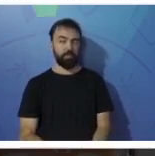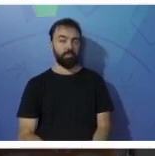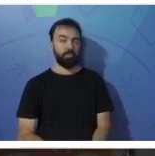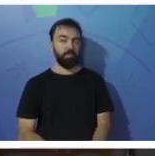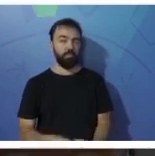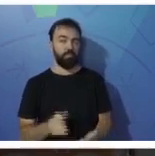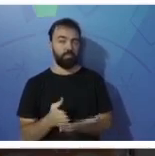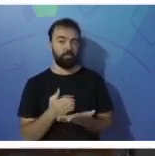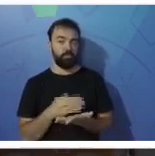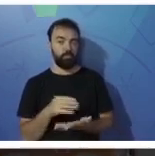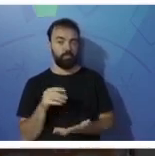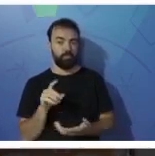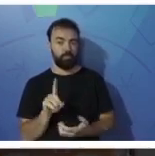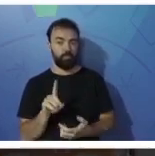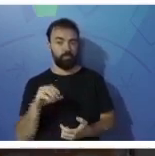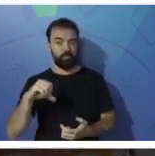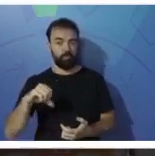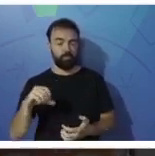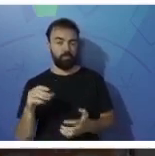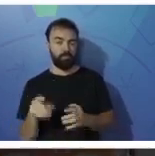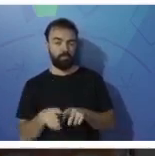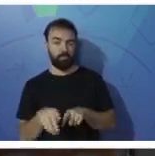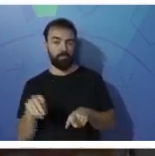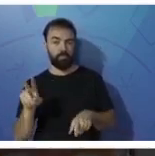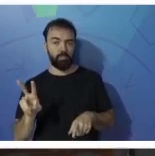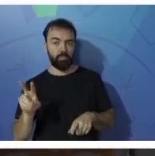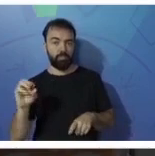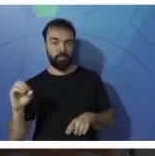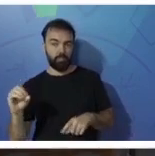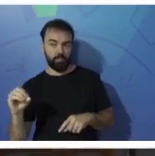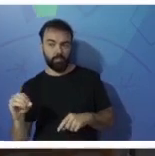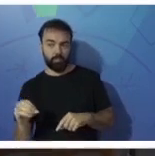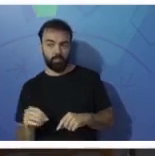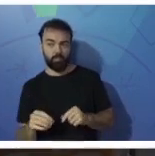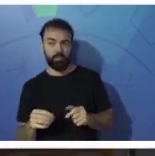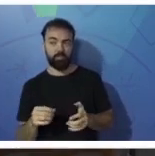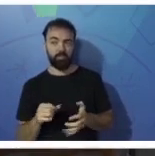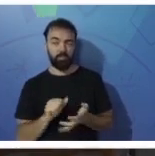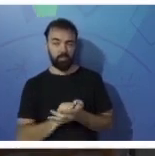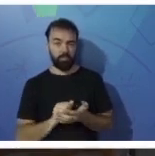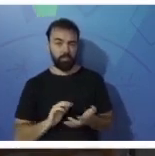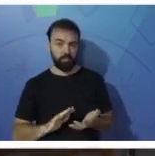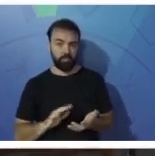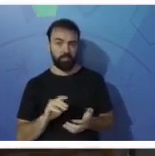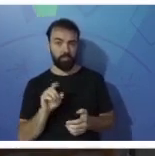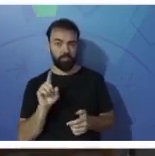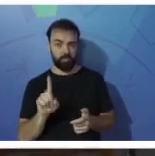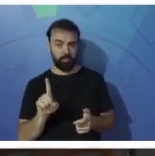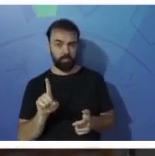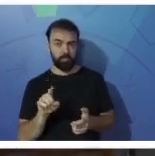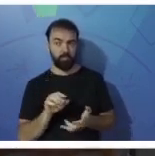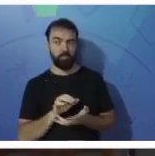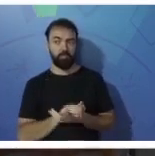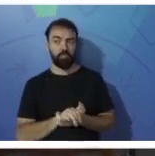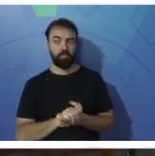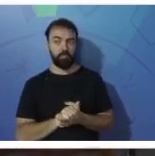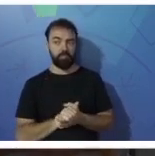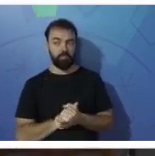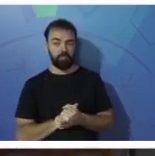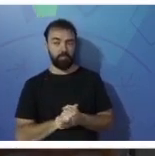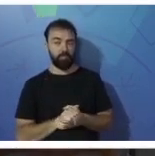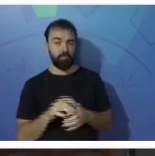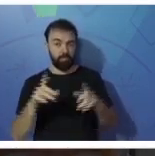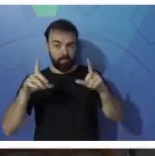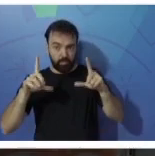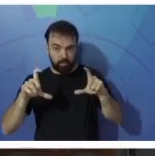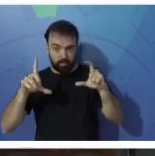voltar no textinho, façam os exercícios da tarefinha, o exercício 1 da página 36, tire